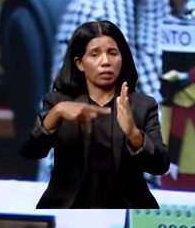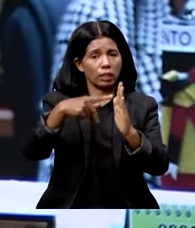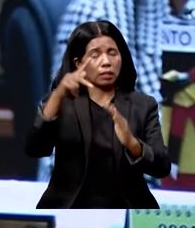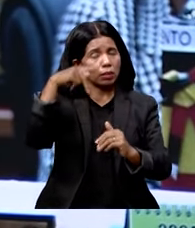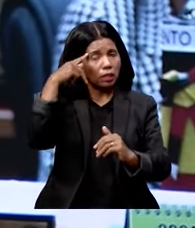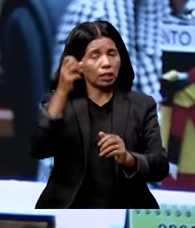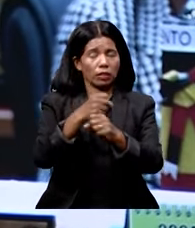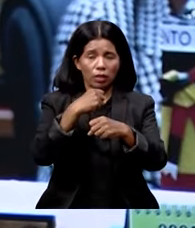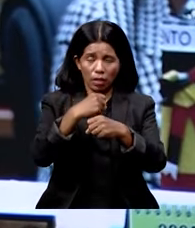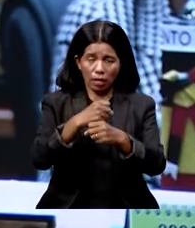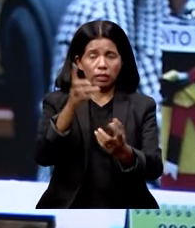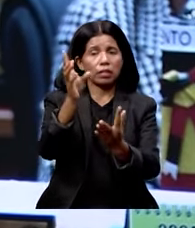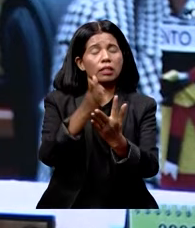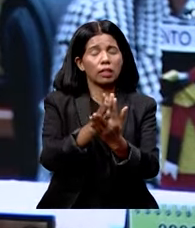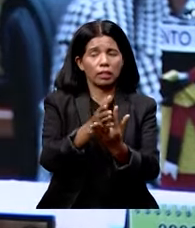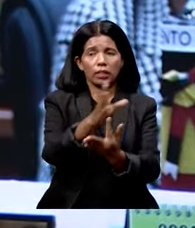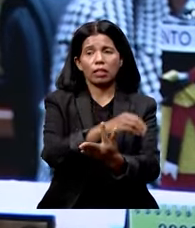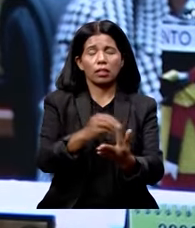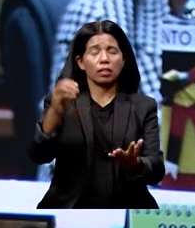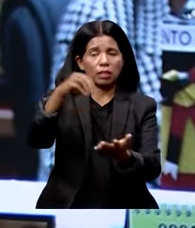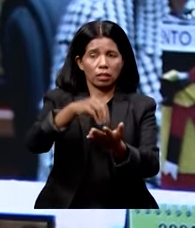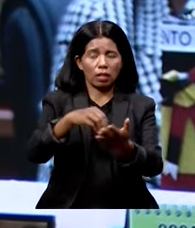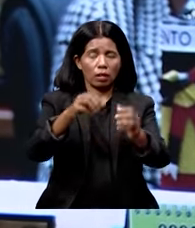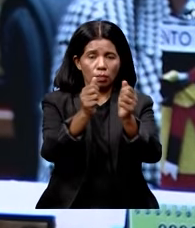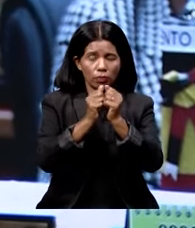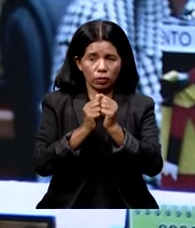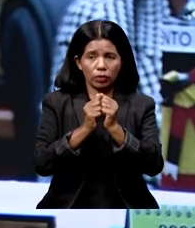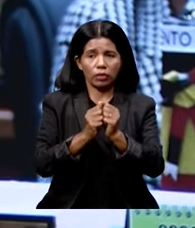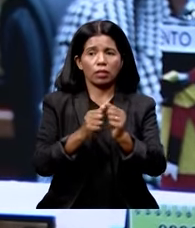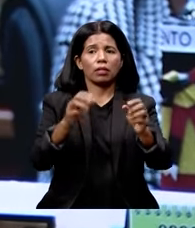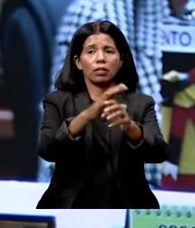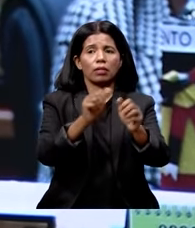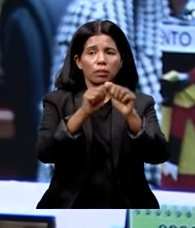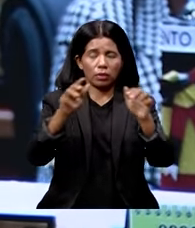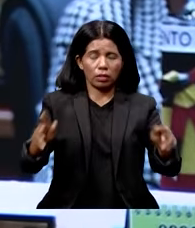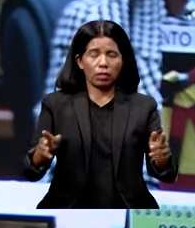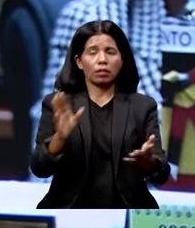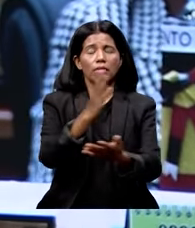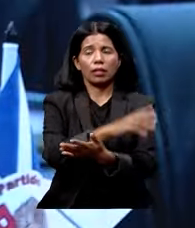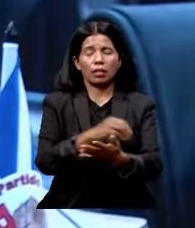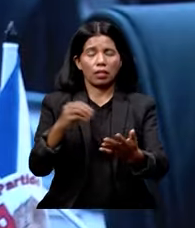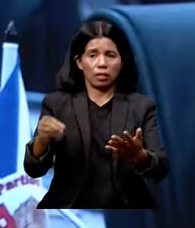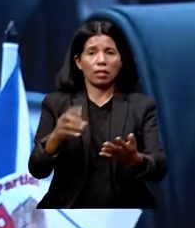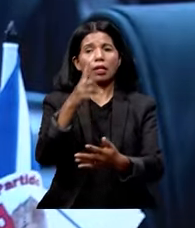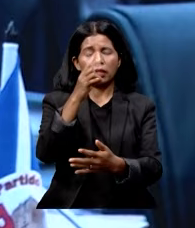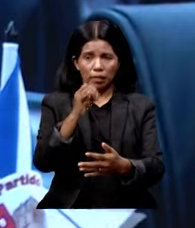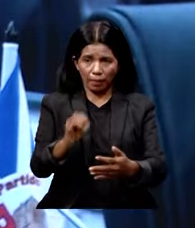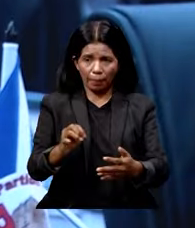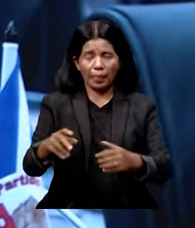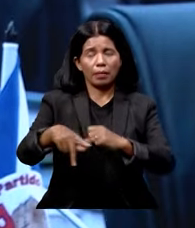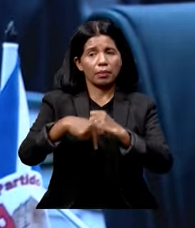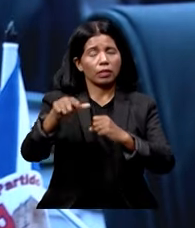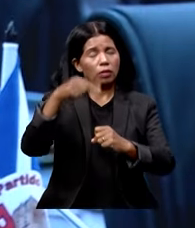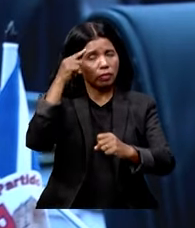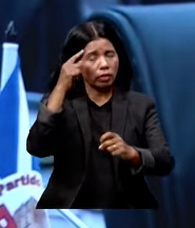Centralização, mas bem governo e política, né, sei tal ramuto que é o objetivo, né, sei tal ramuto que é a administração central. Além de, né, deputado Rússia Bancada Governo